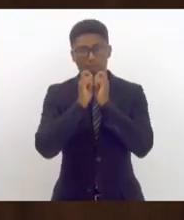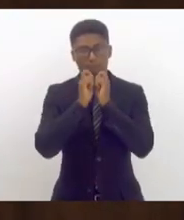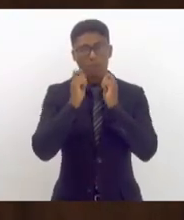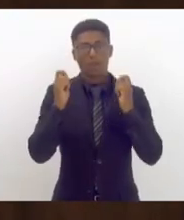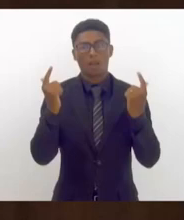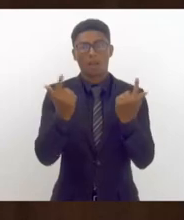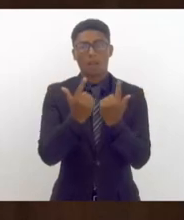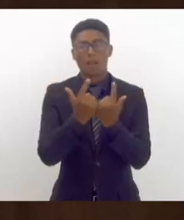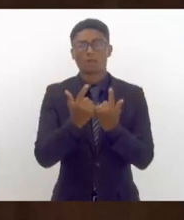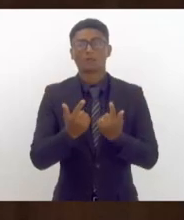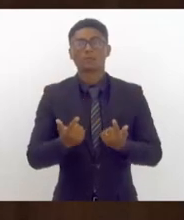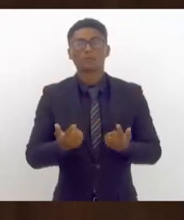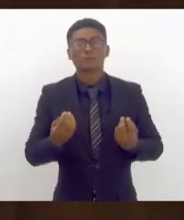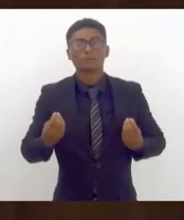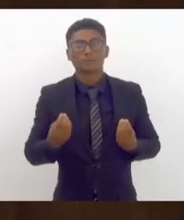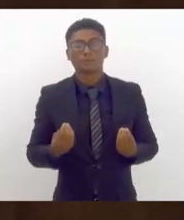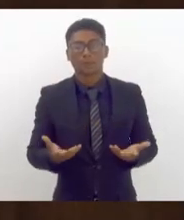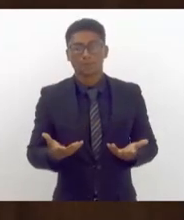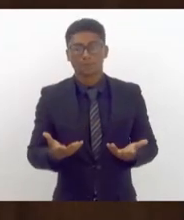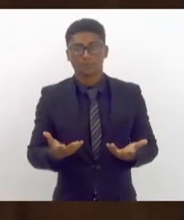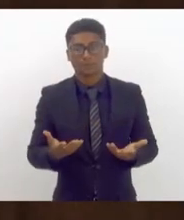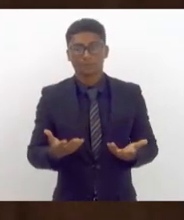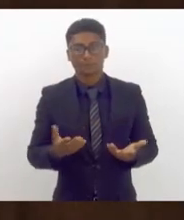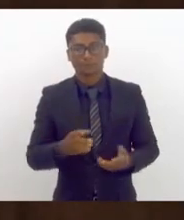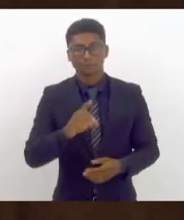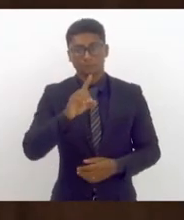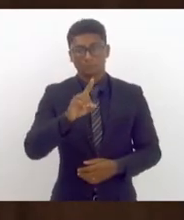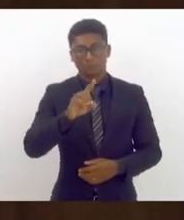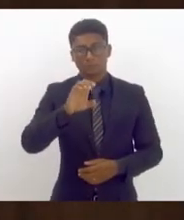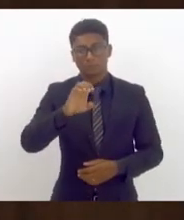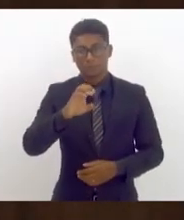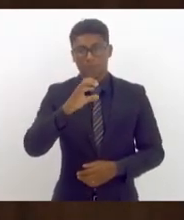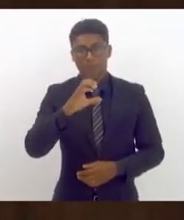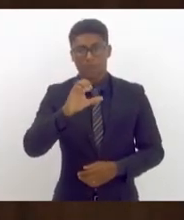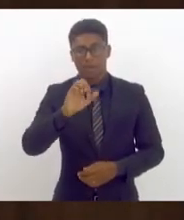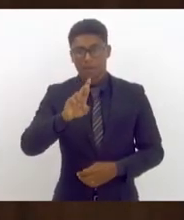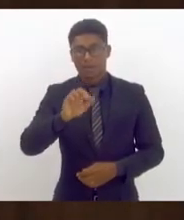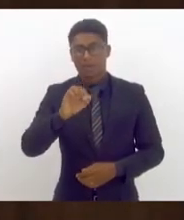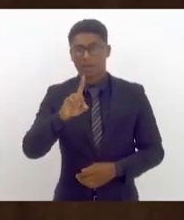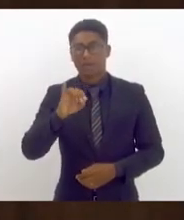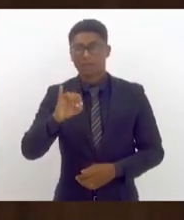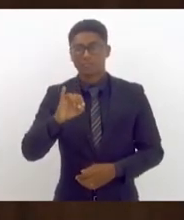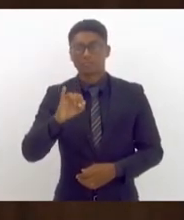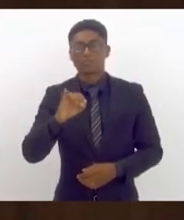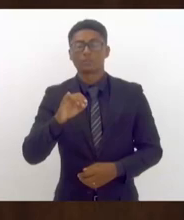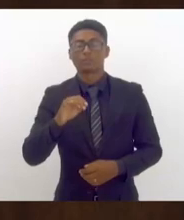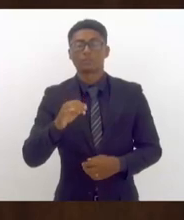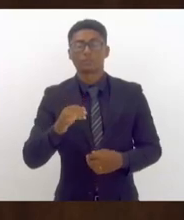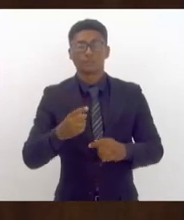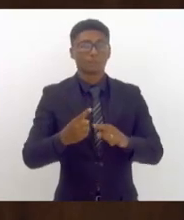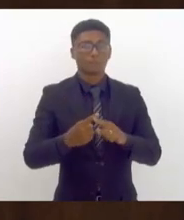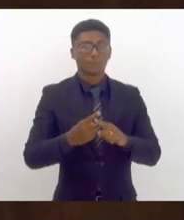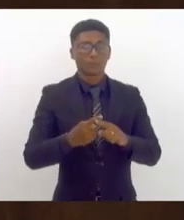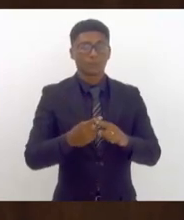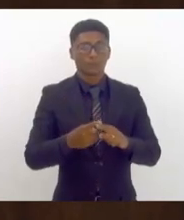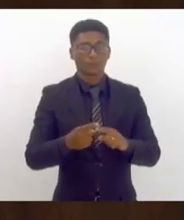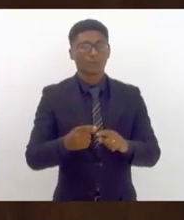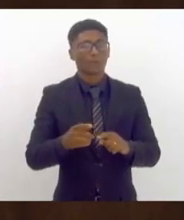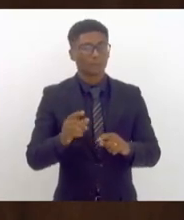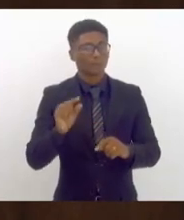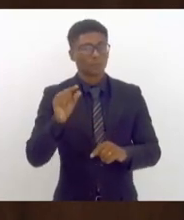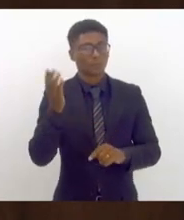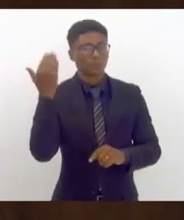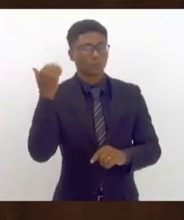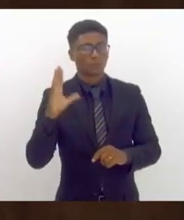a interiorização da DECRAD, considerando, né, os recentes acontecimentos